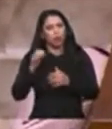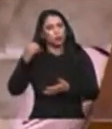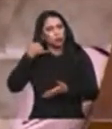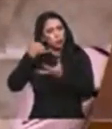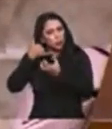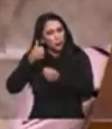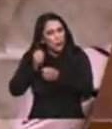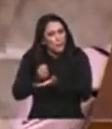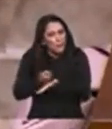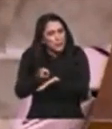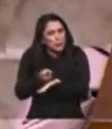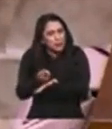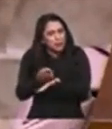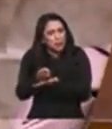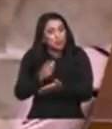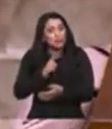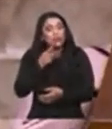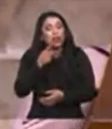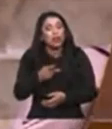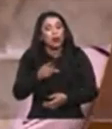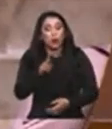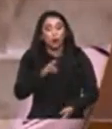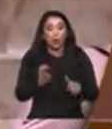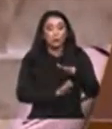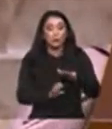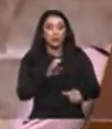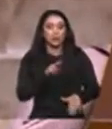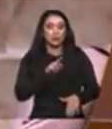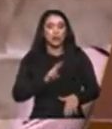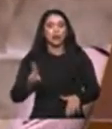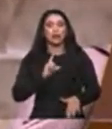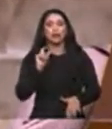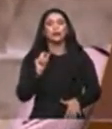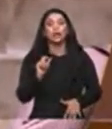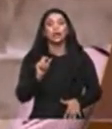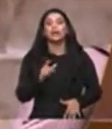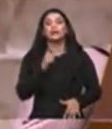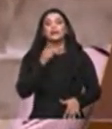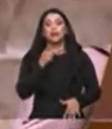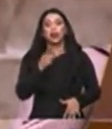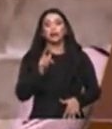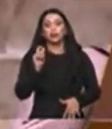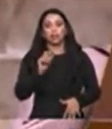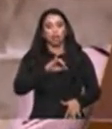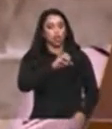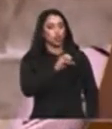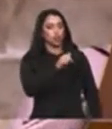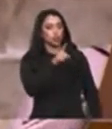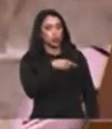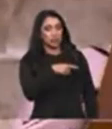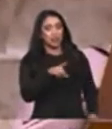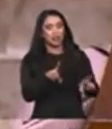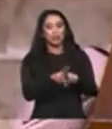eletrônica enviada por um interessado em negócios com a BR Distribuidora, que mencionava especificamente José Zones e